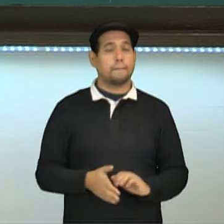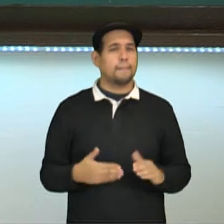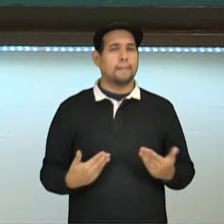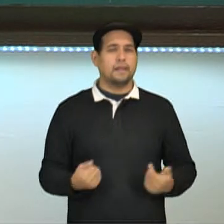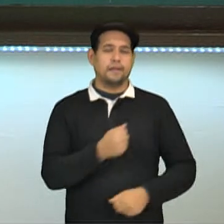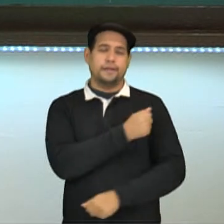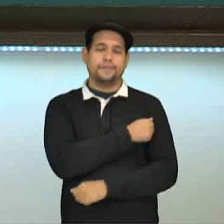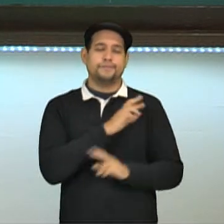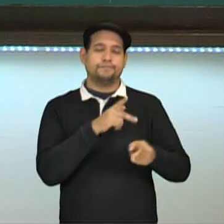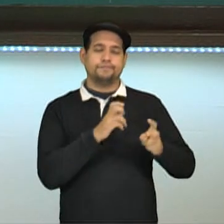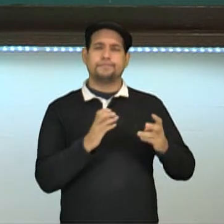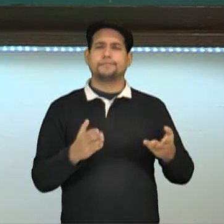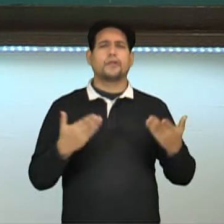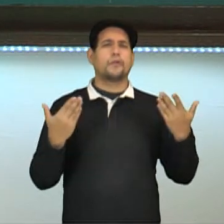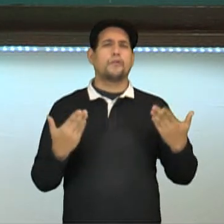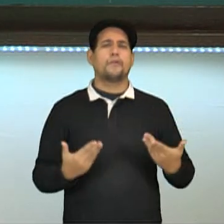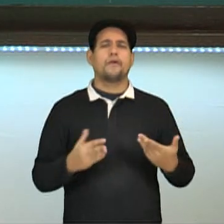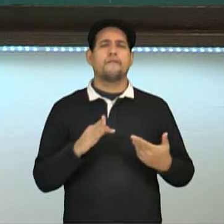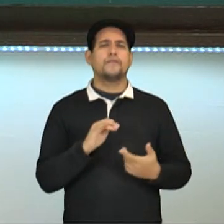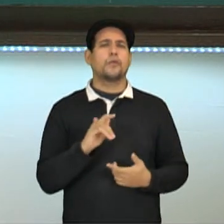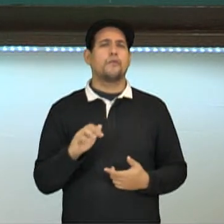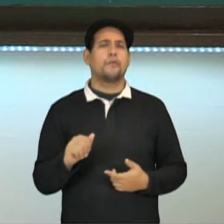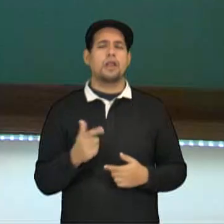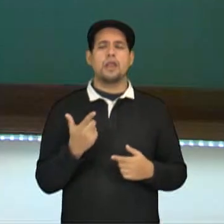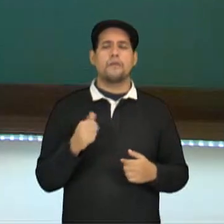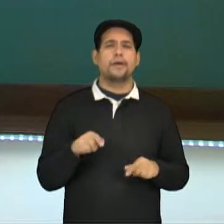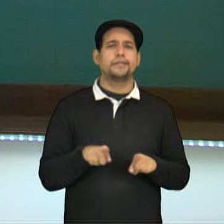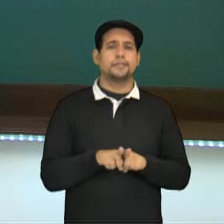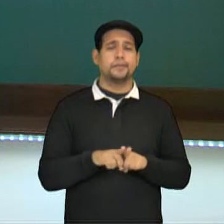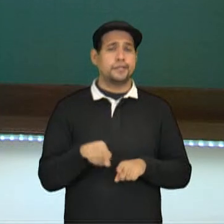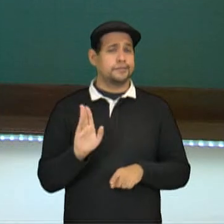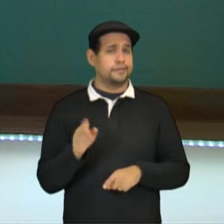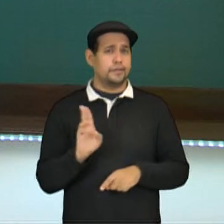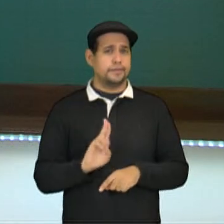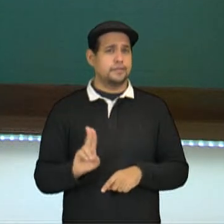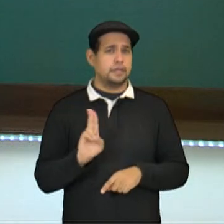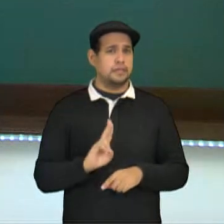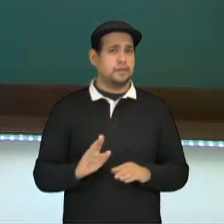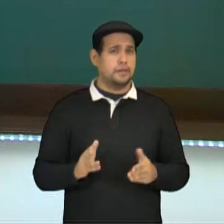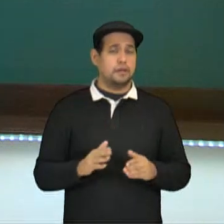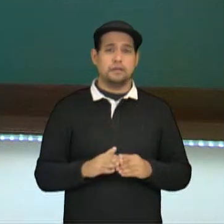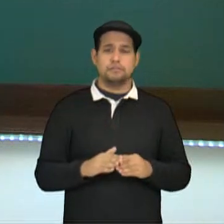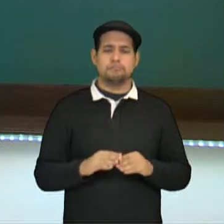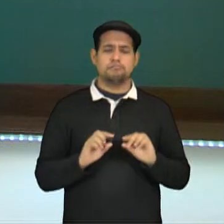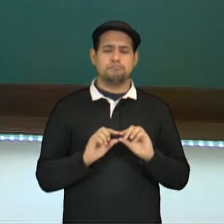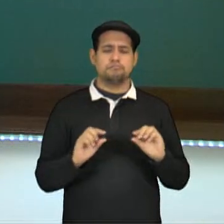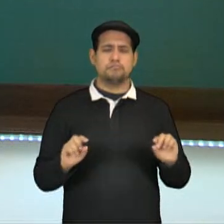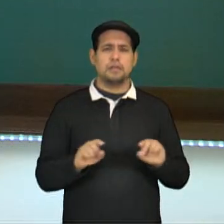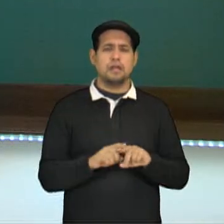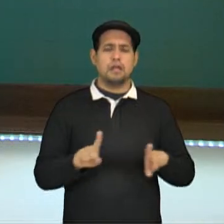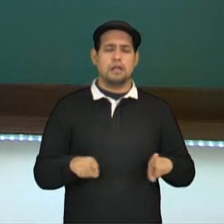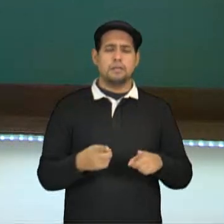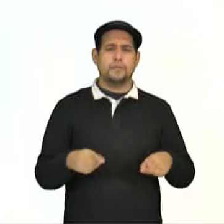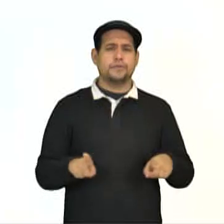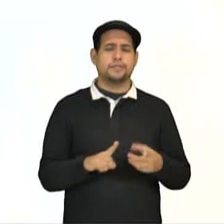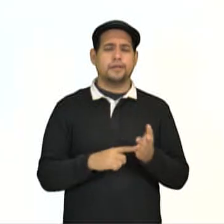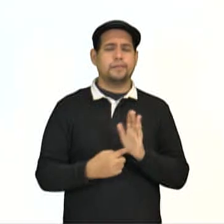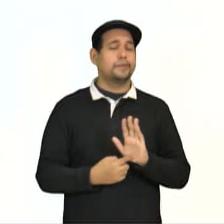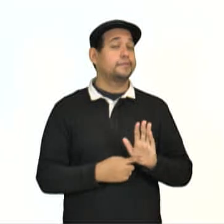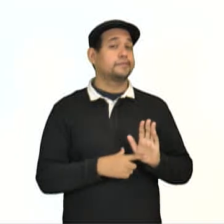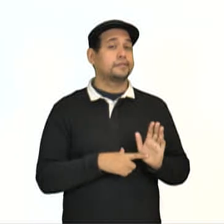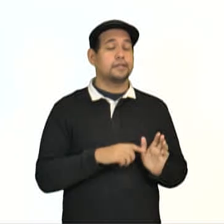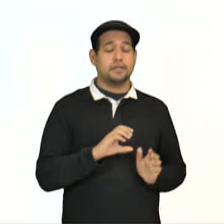Então, estudantes, vamos ver aqui quais são as figuras de linguagem, né, utilizadas aqui. Nos versos da música, a presença